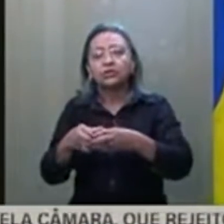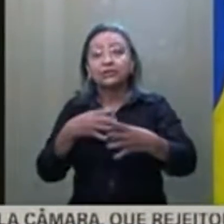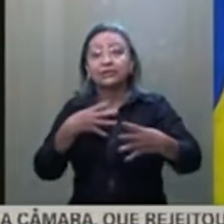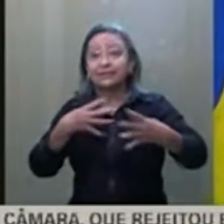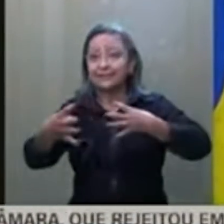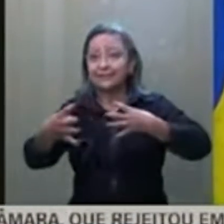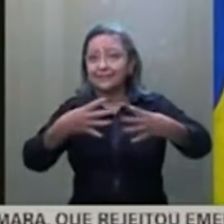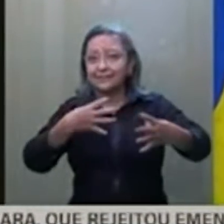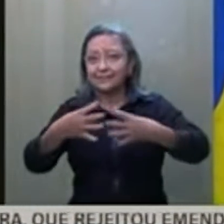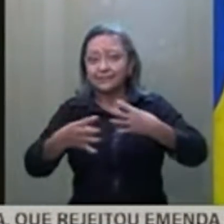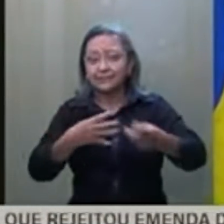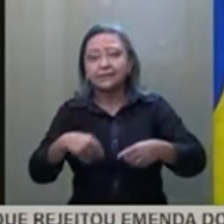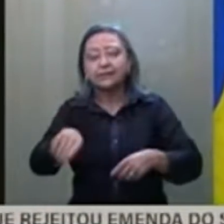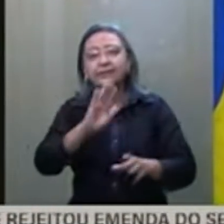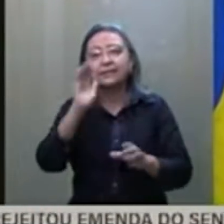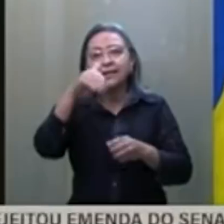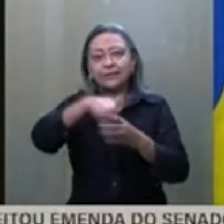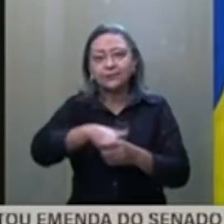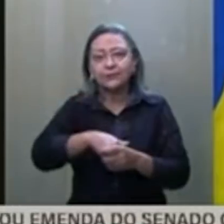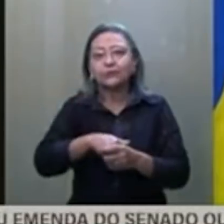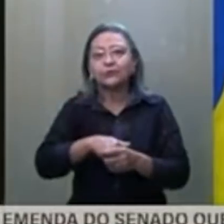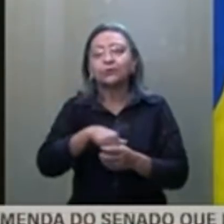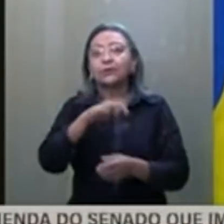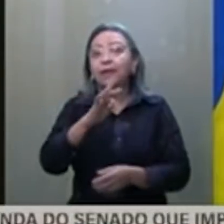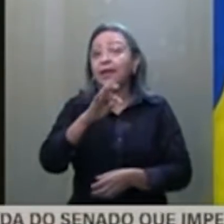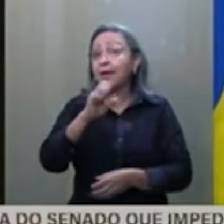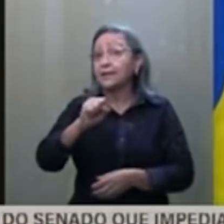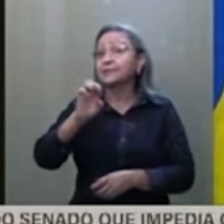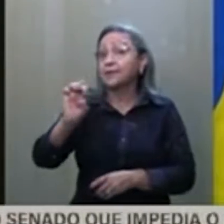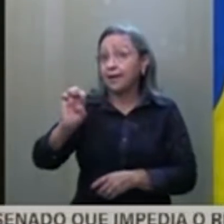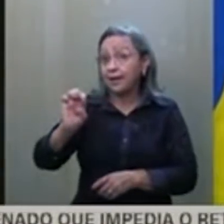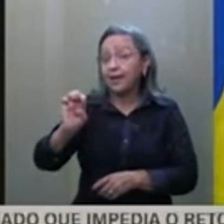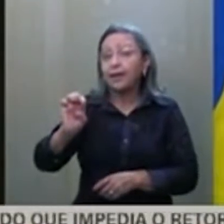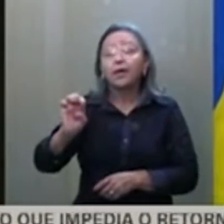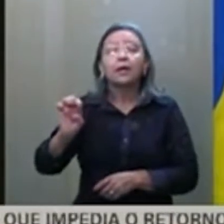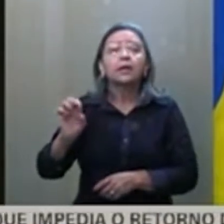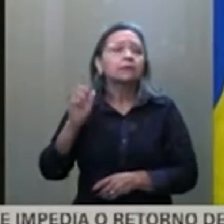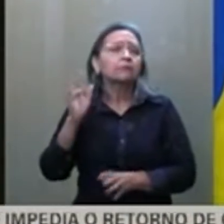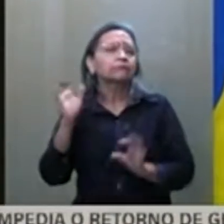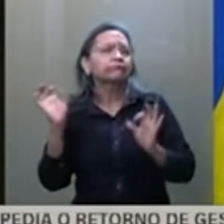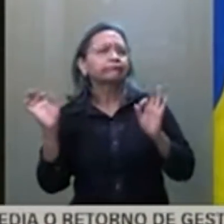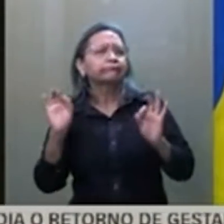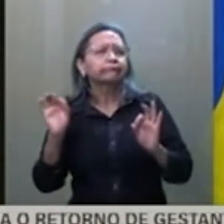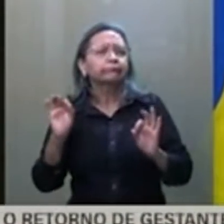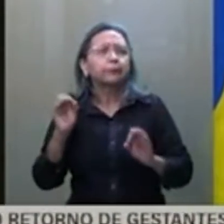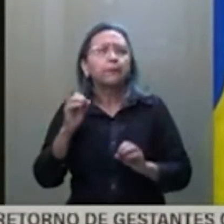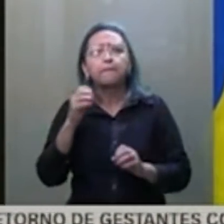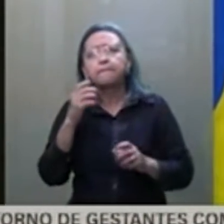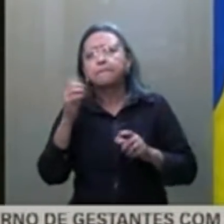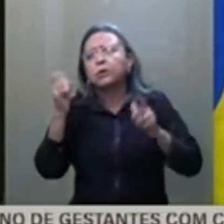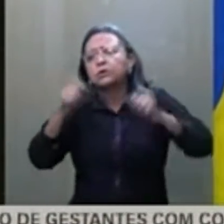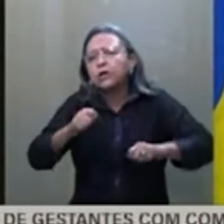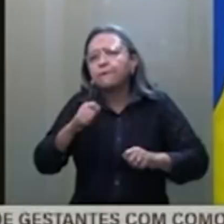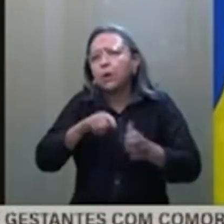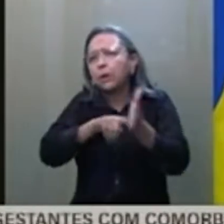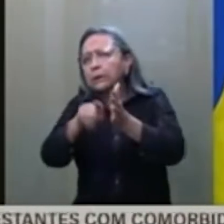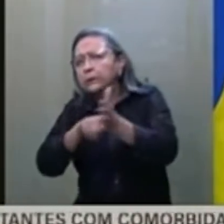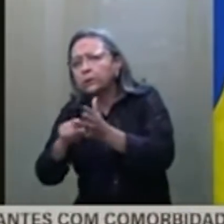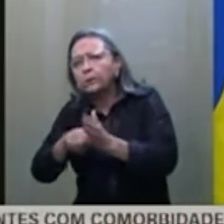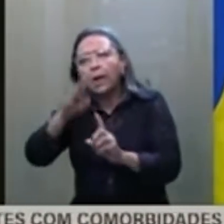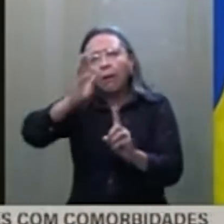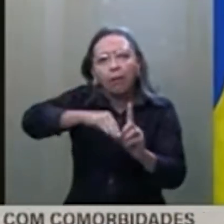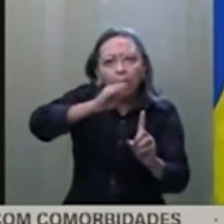Transparência das eleições do TSE em suposto questionamento sobre